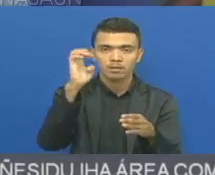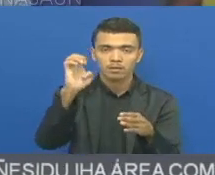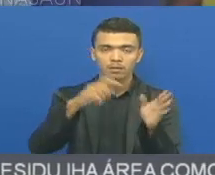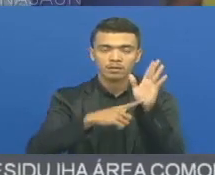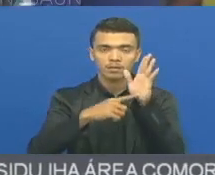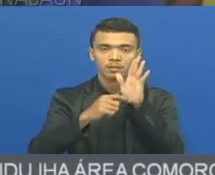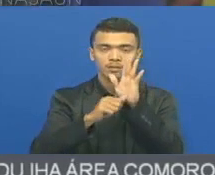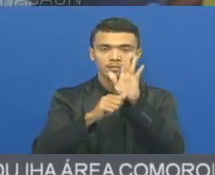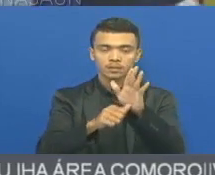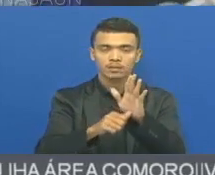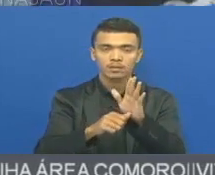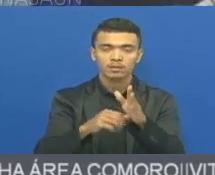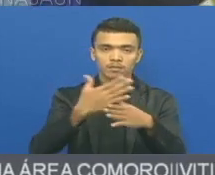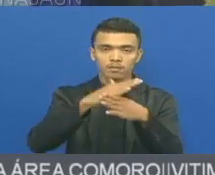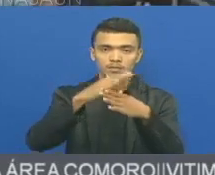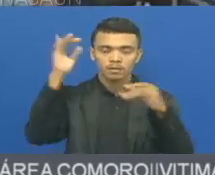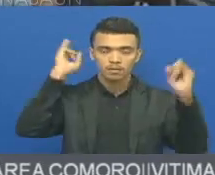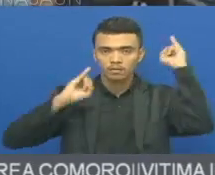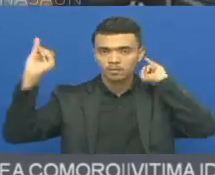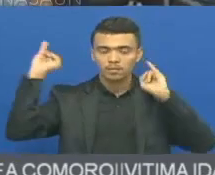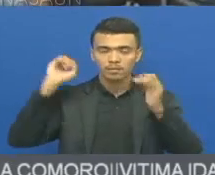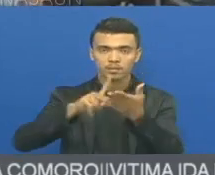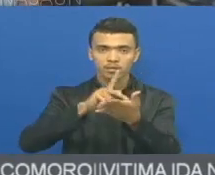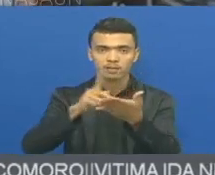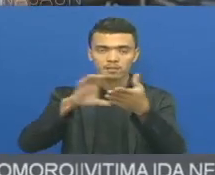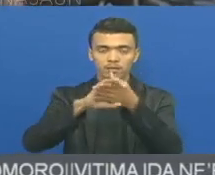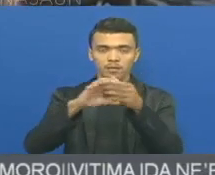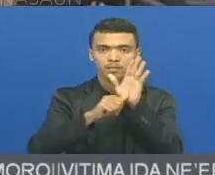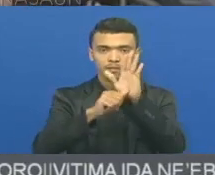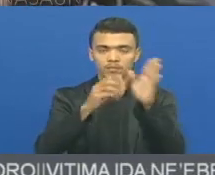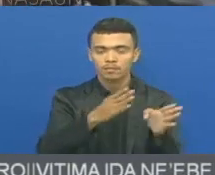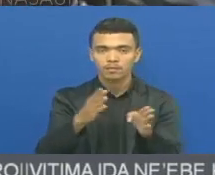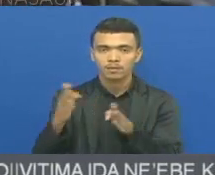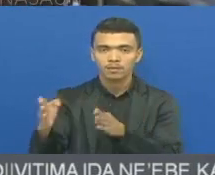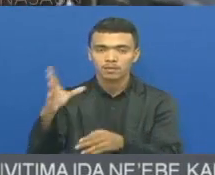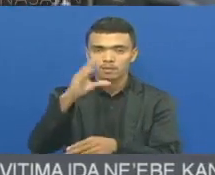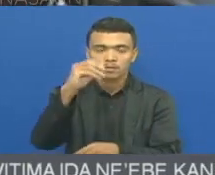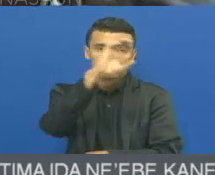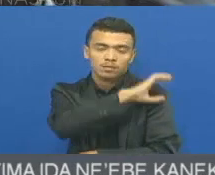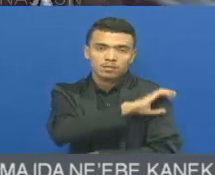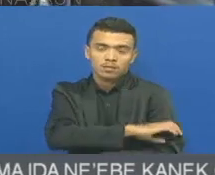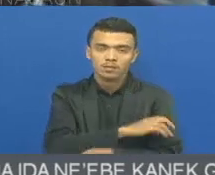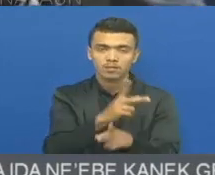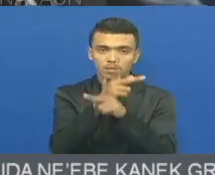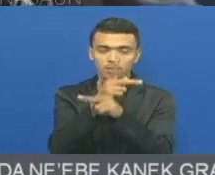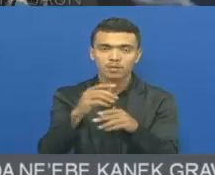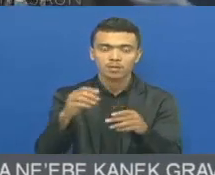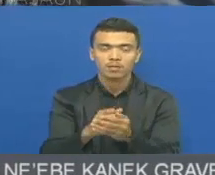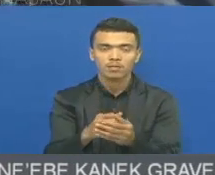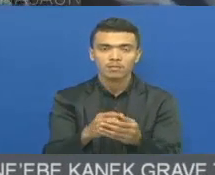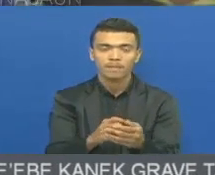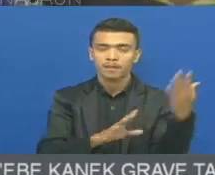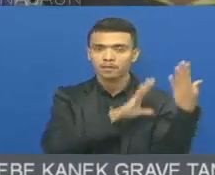faje informação con ba crime eleitoral, apresentamos con ba preparação logística no segurança, ho de assegura festa